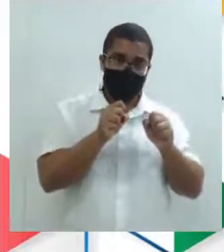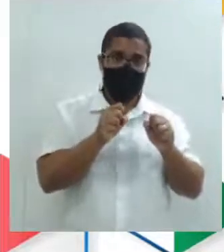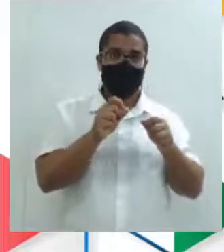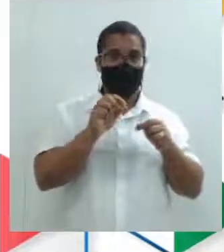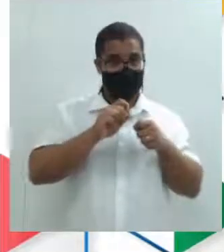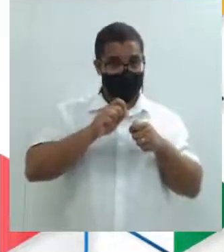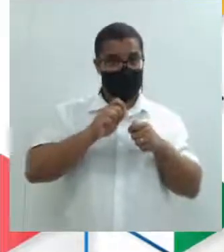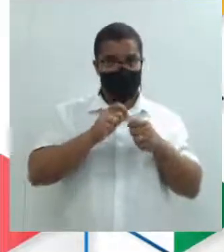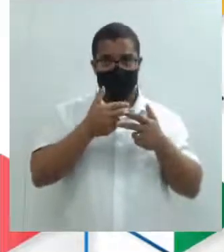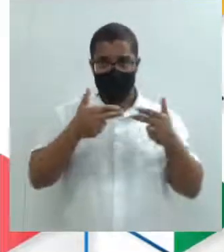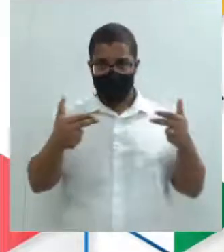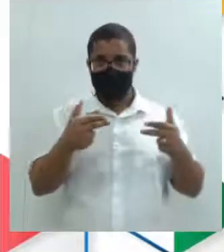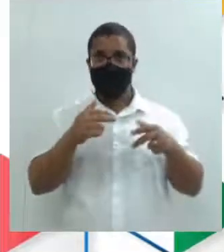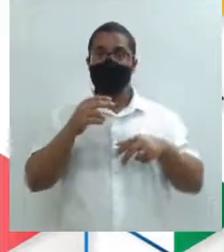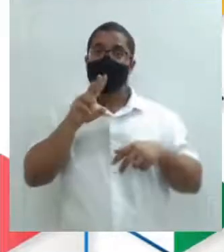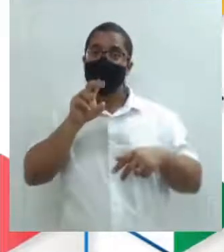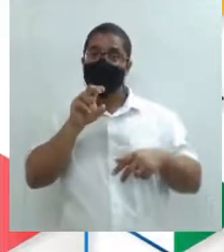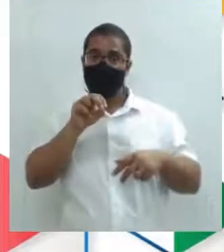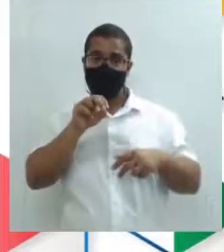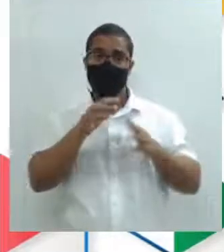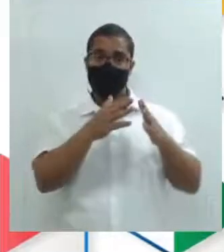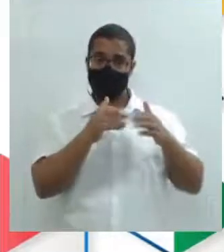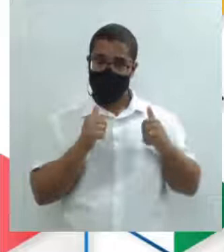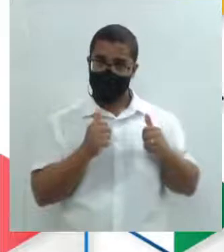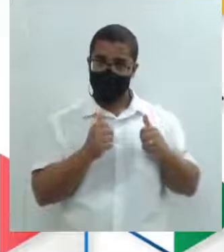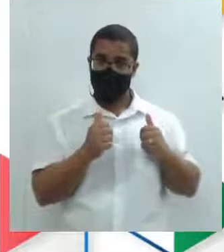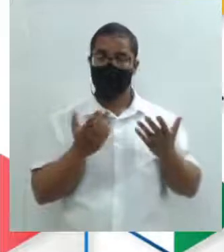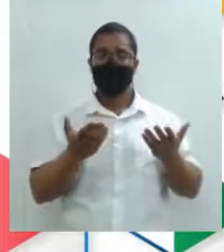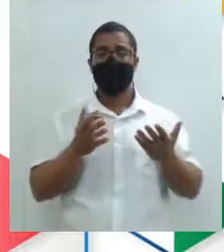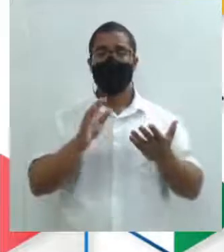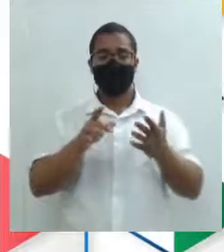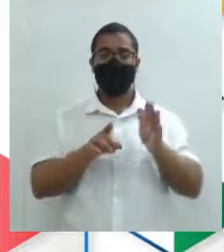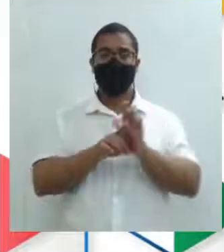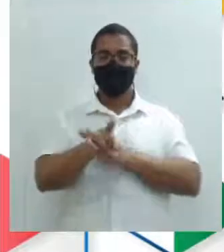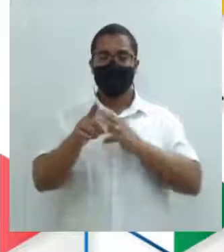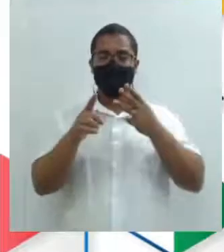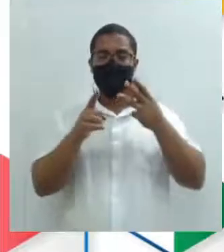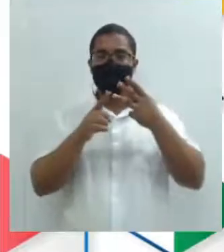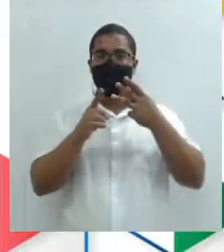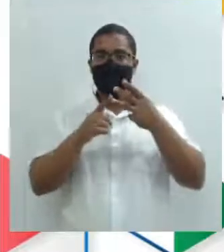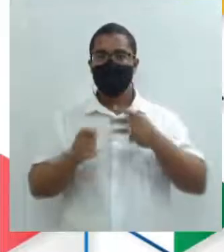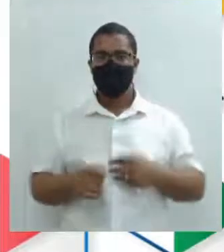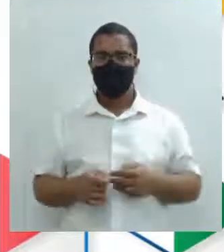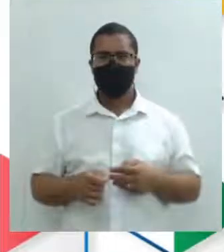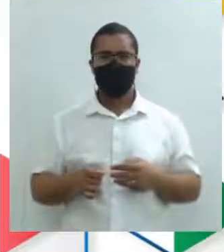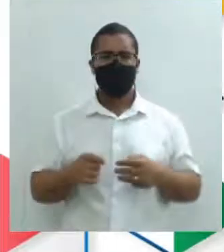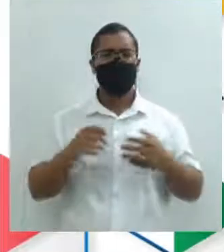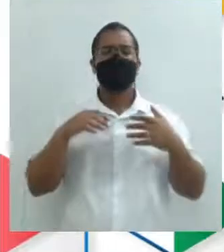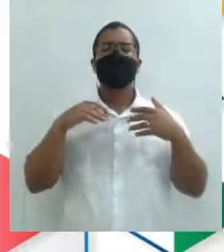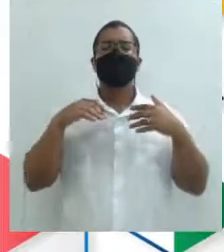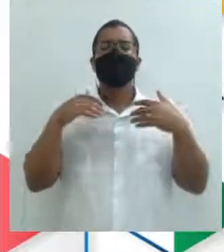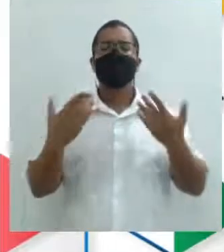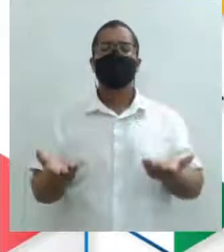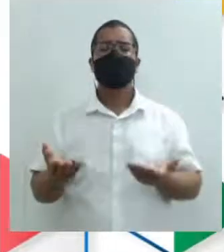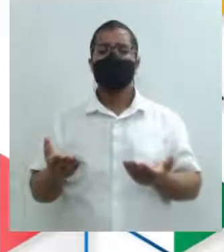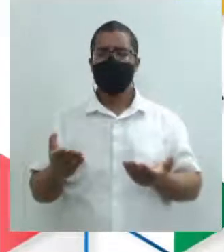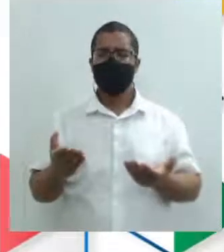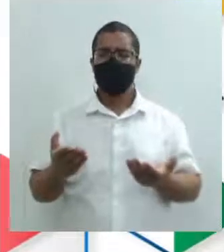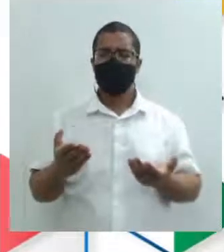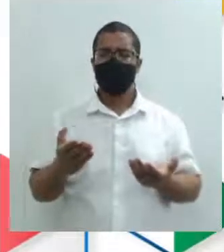que a avó estava pedindo, certo? Terceira pergunta. E qual é o sinal de pontuação que